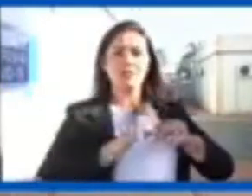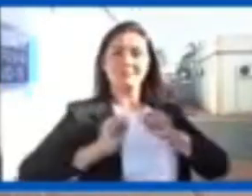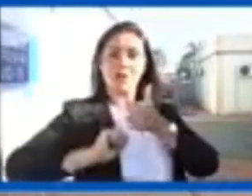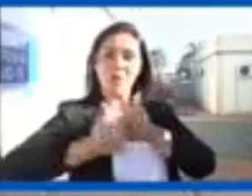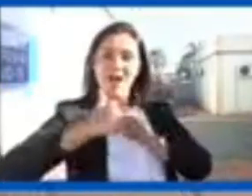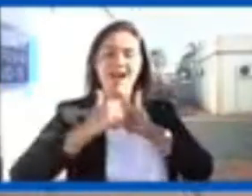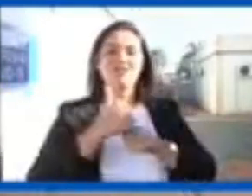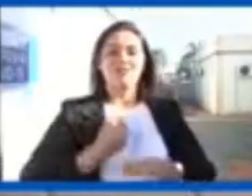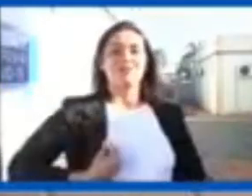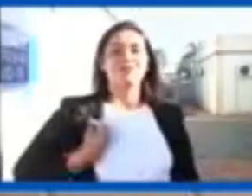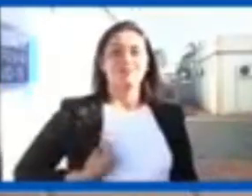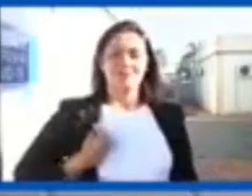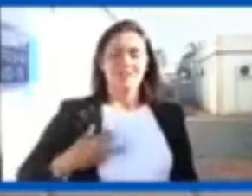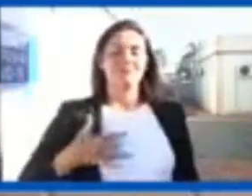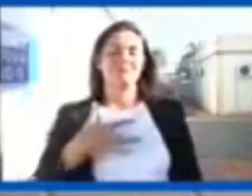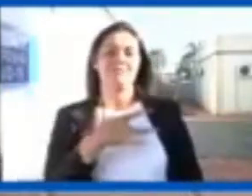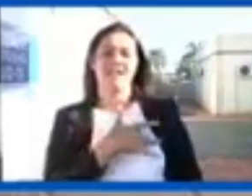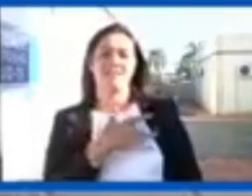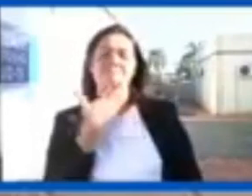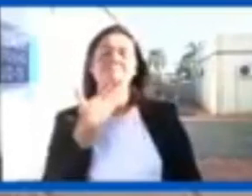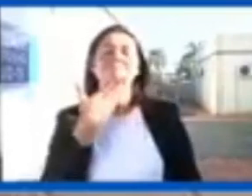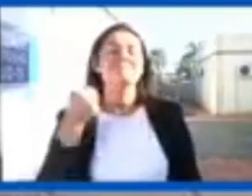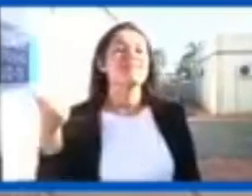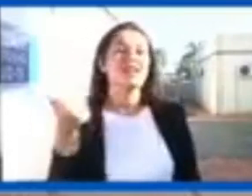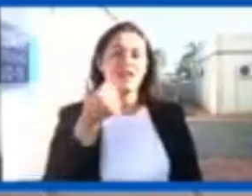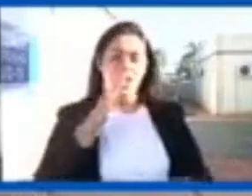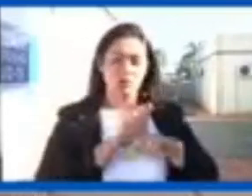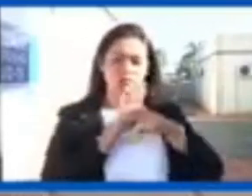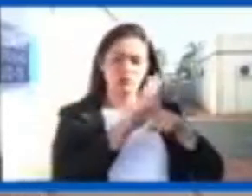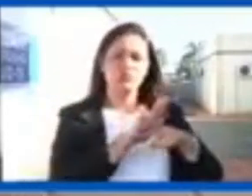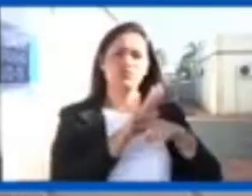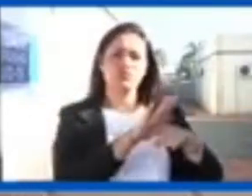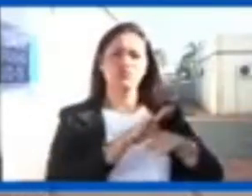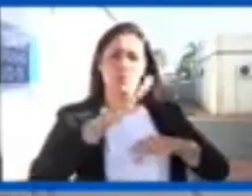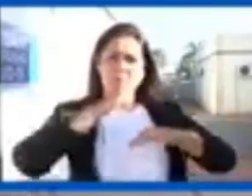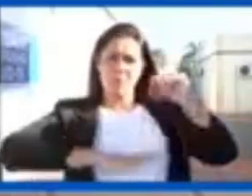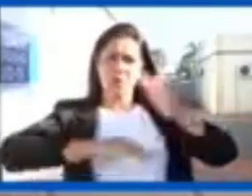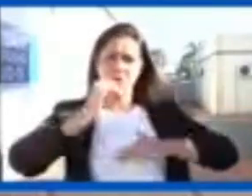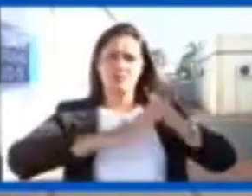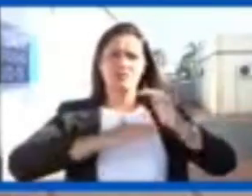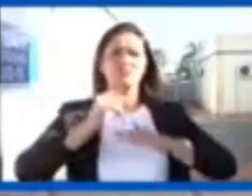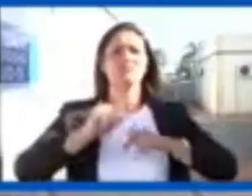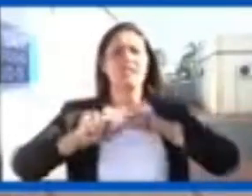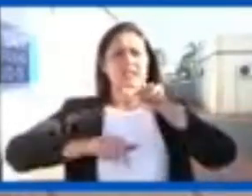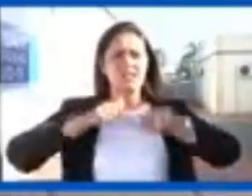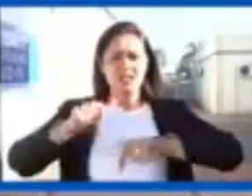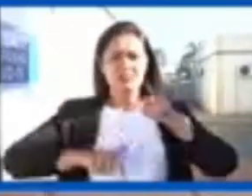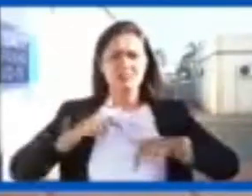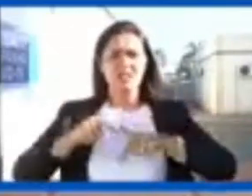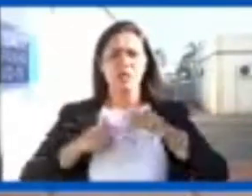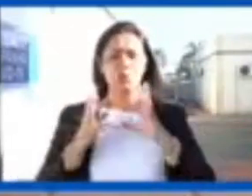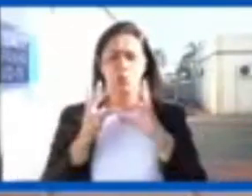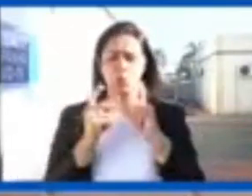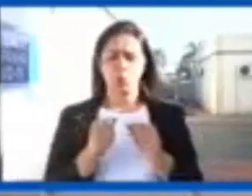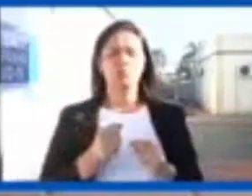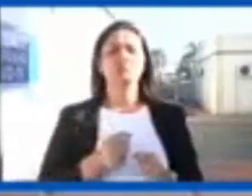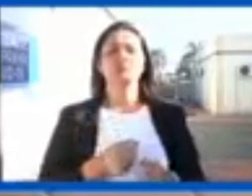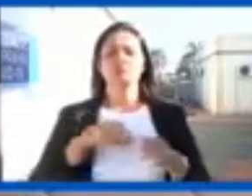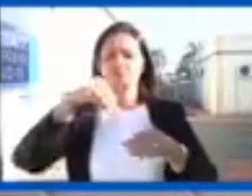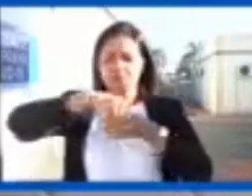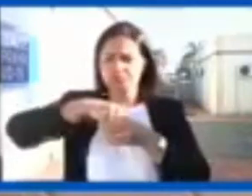qualidade do atendimento ela qualidade do serviço né desses profissionais que aqui estarão envolvidos